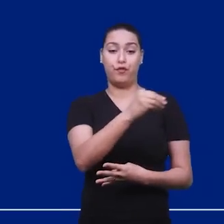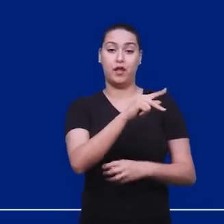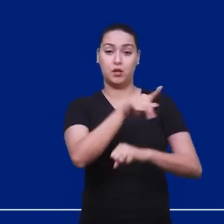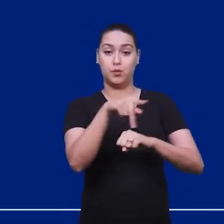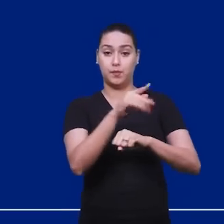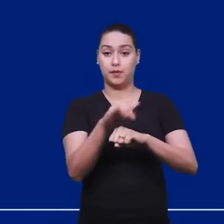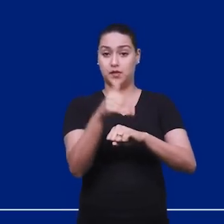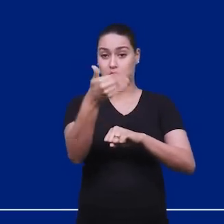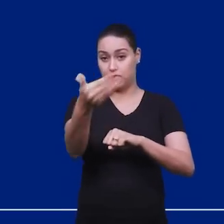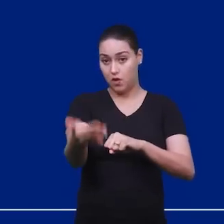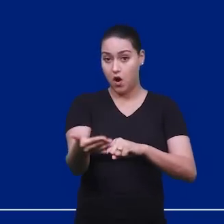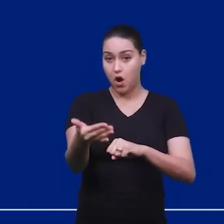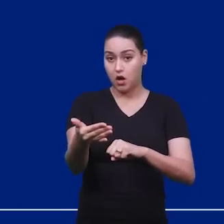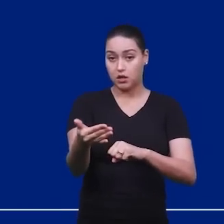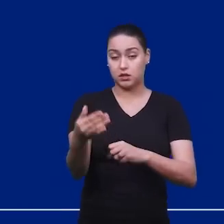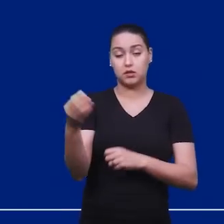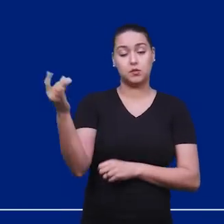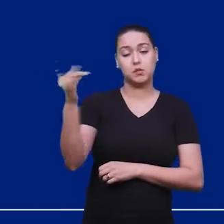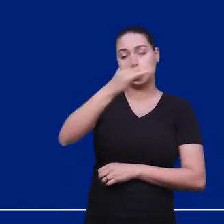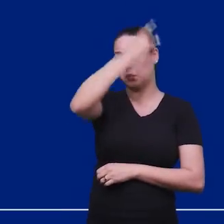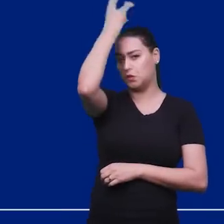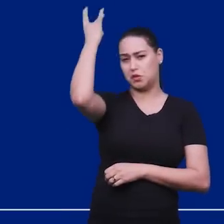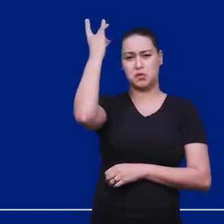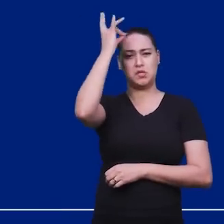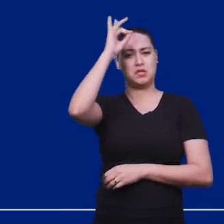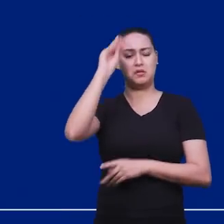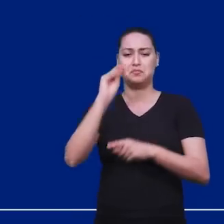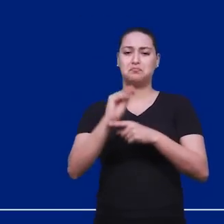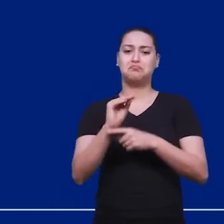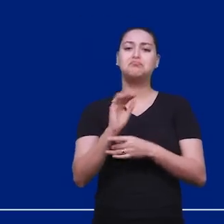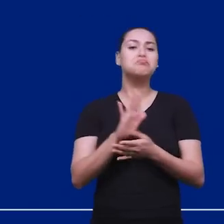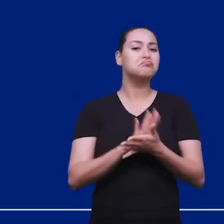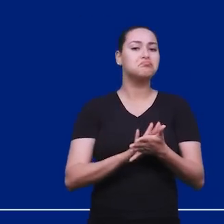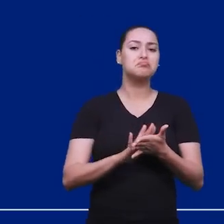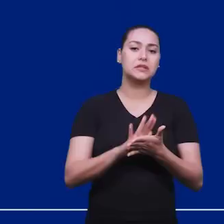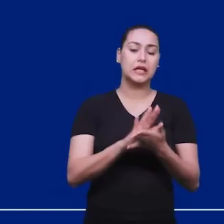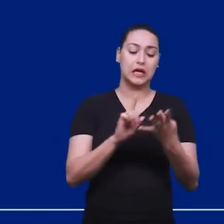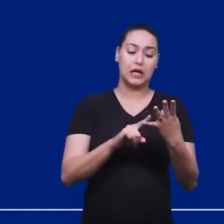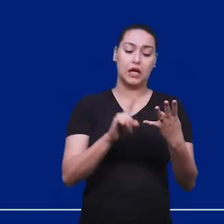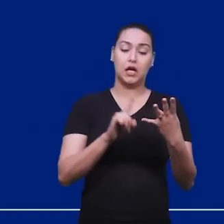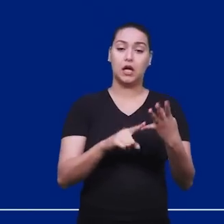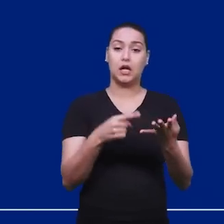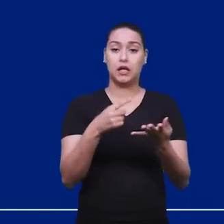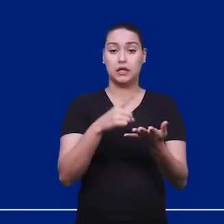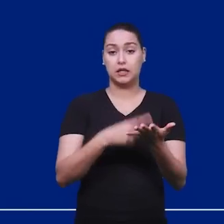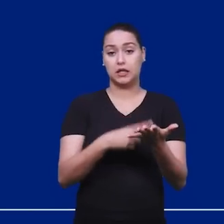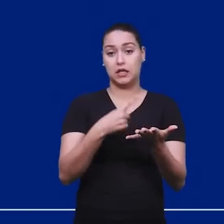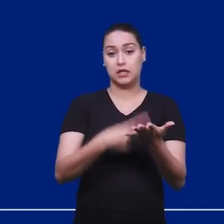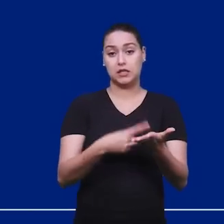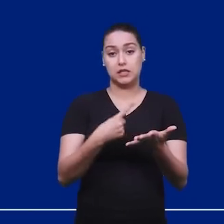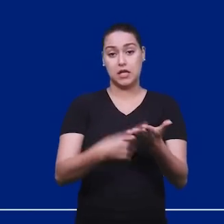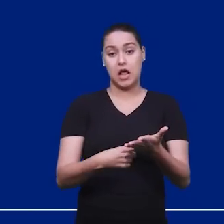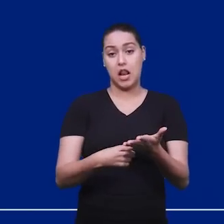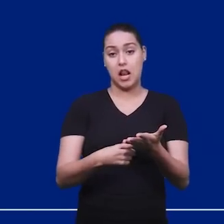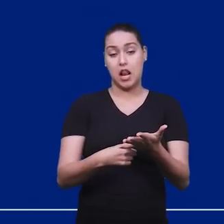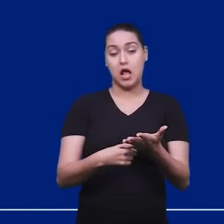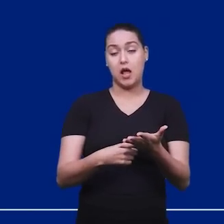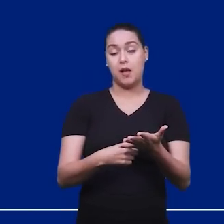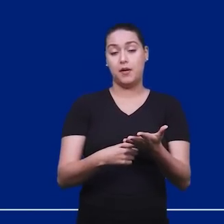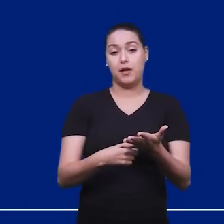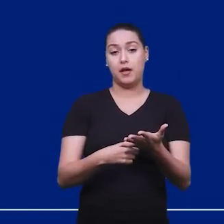língua. Letra C, o filho do estrangeiro, é aquele que não foi gerado pelo Espírito Santo. Letra D,